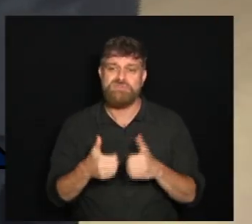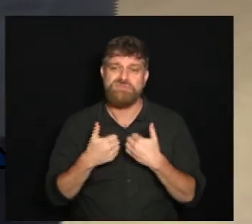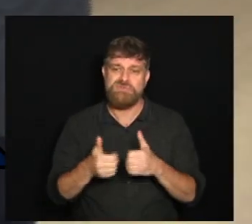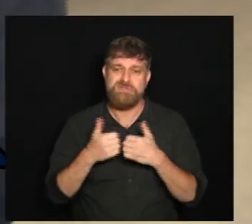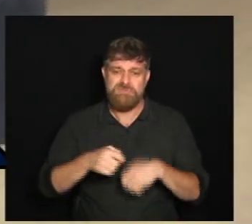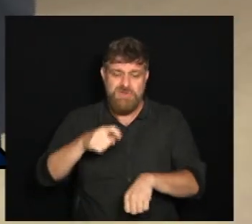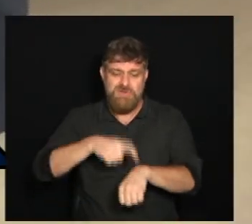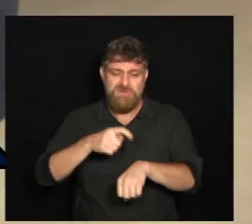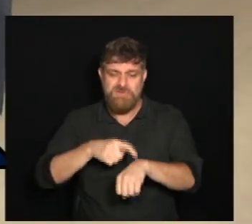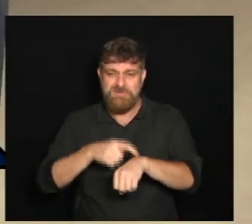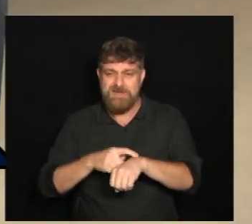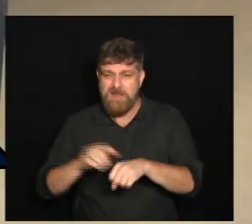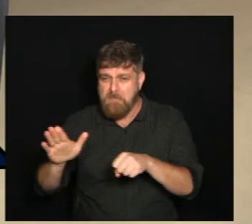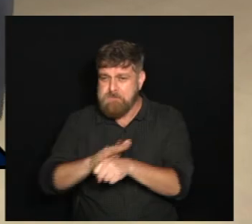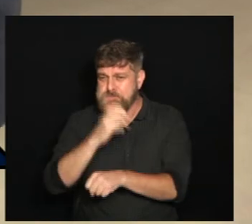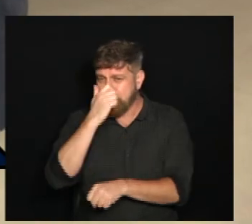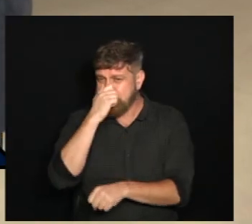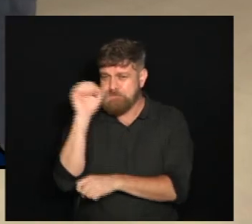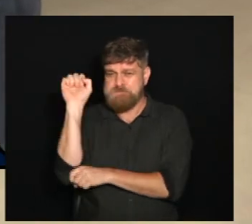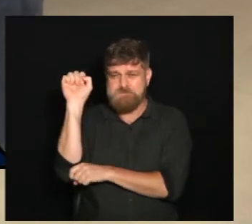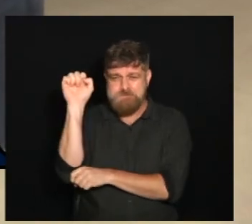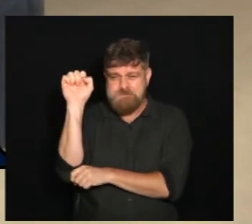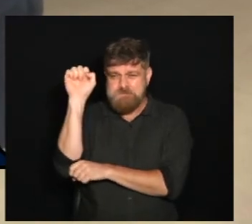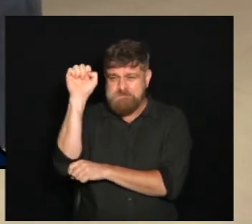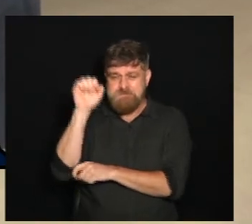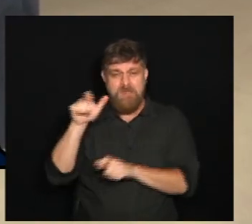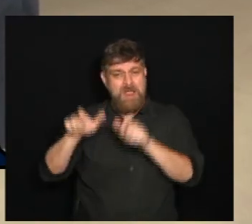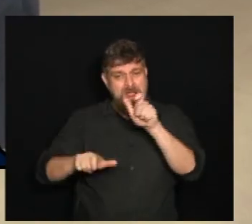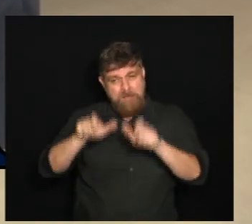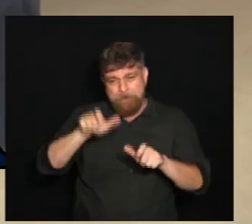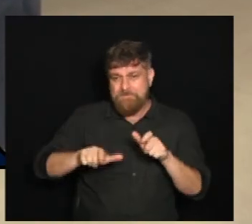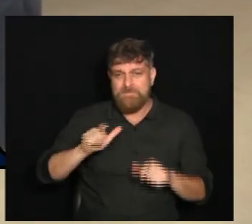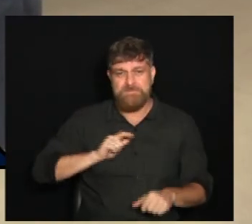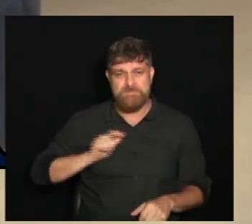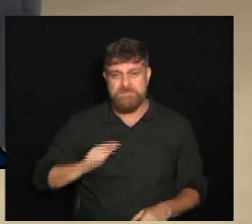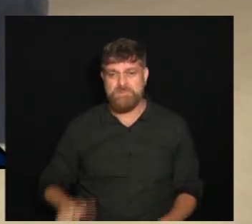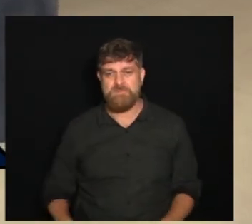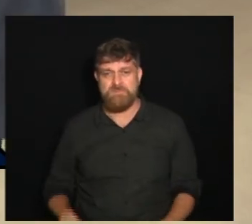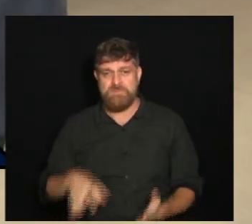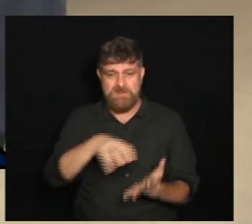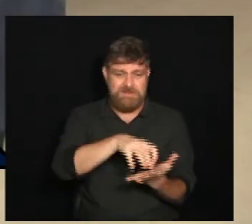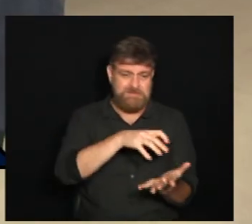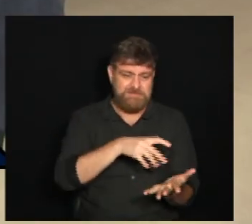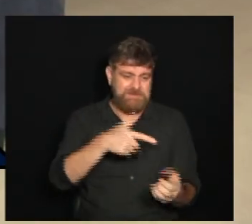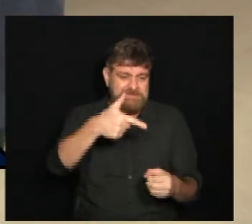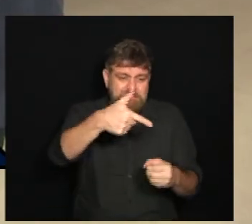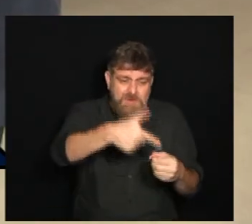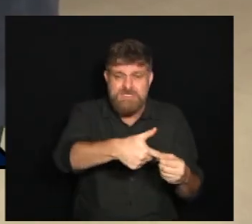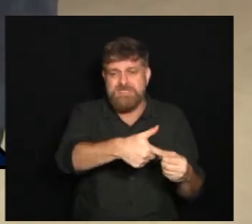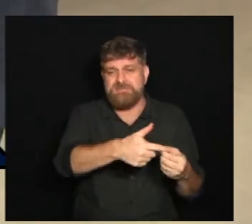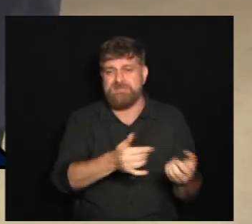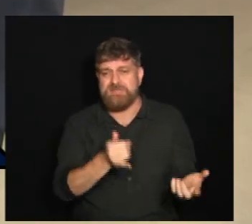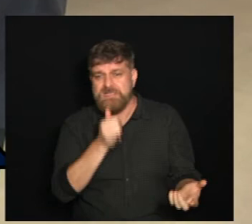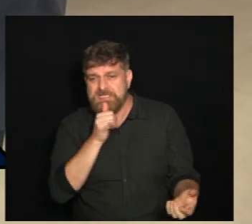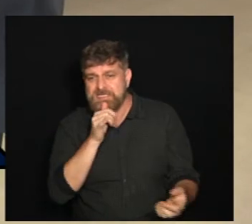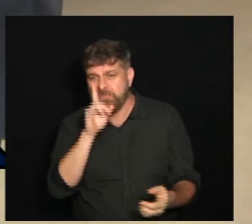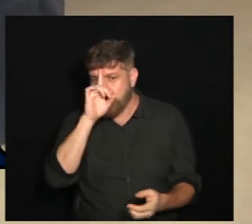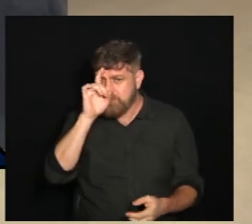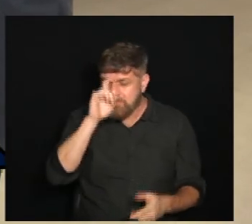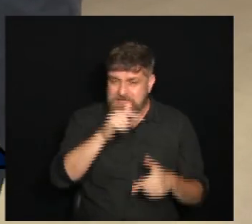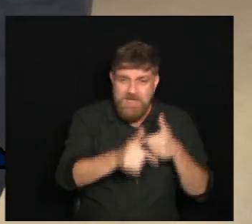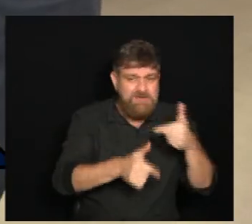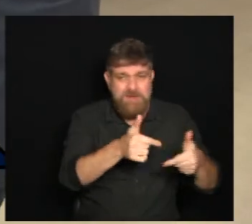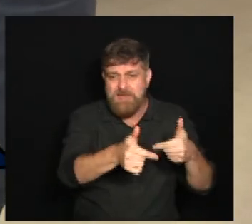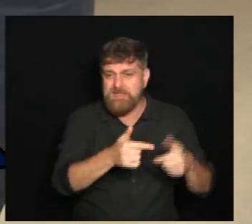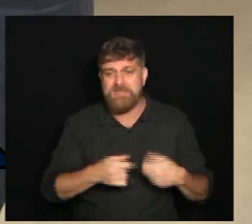no horário de pico, para esses guerreiros que estão aí, presidente, nos postos de gasolina, nos hospitais,